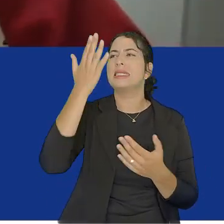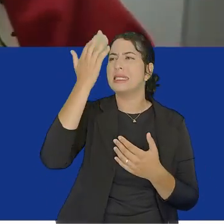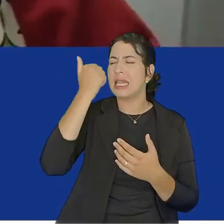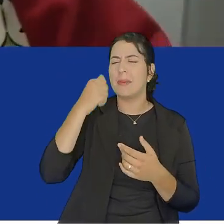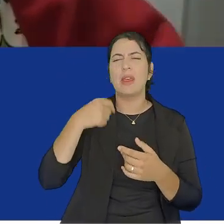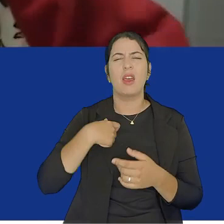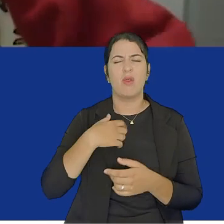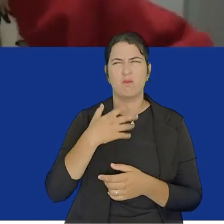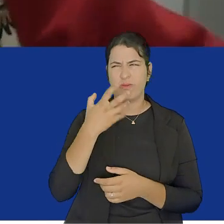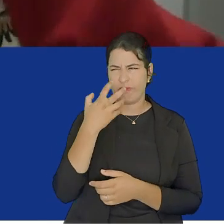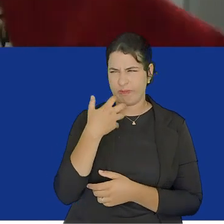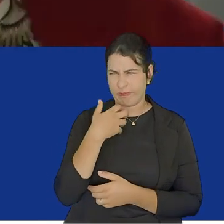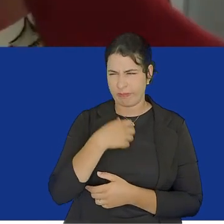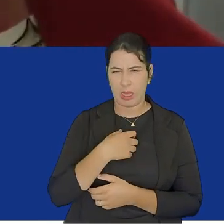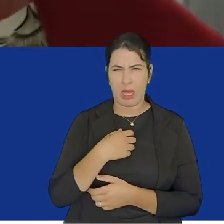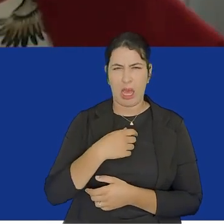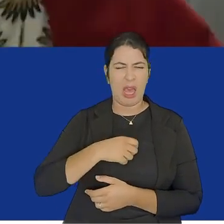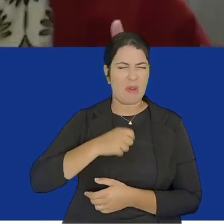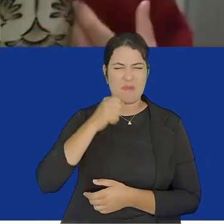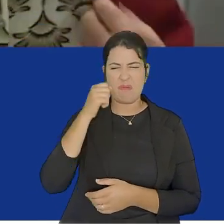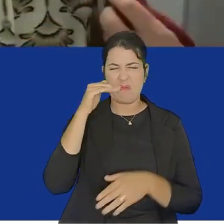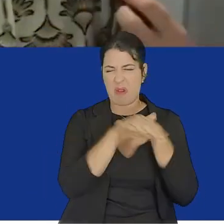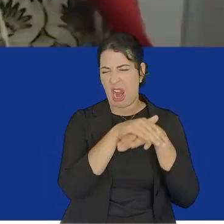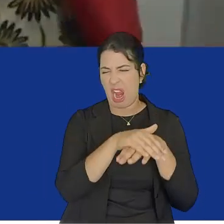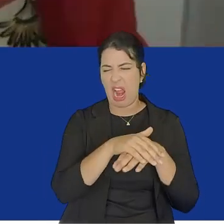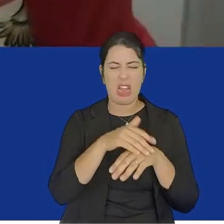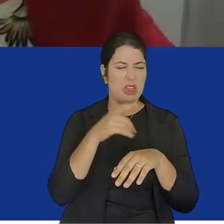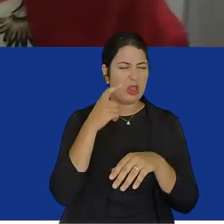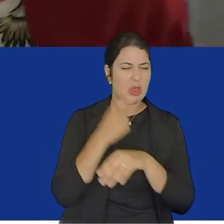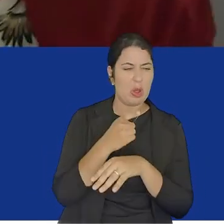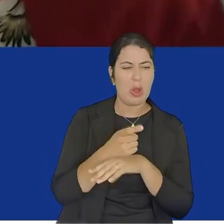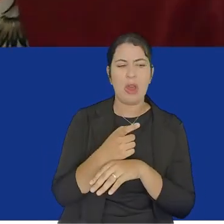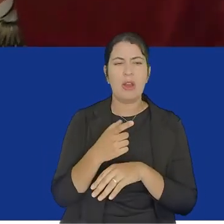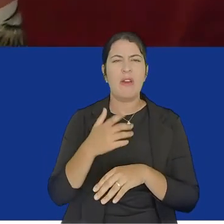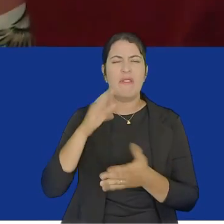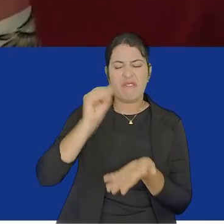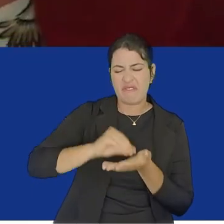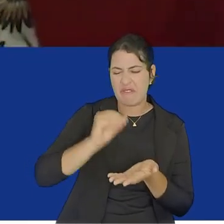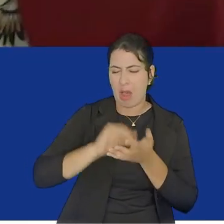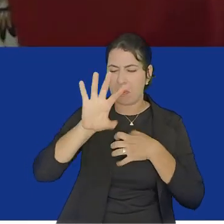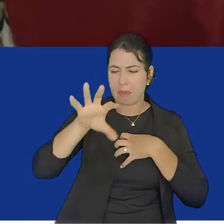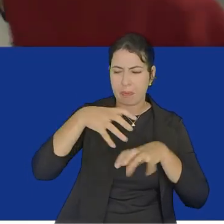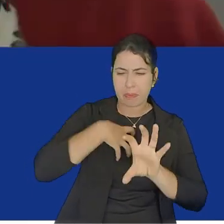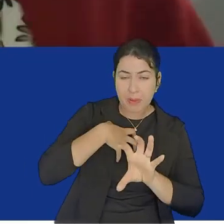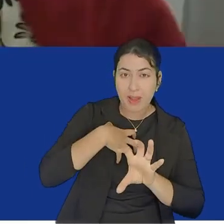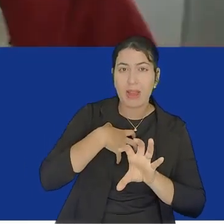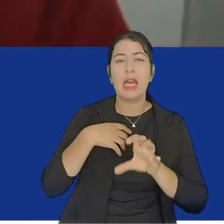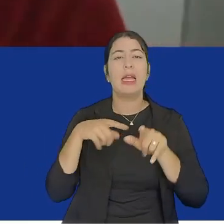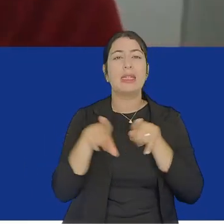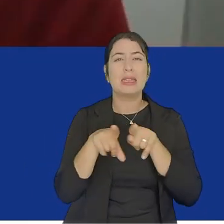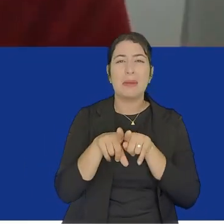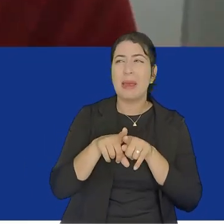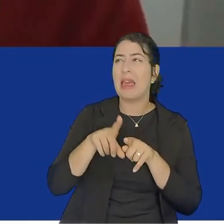que de vez em quando eu dou umas respostas meio atravessadas, já sei que me falta empatia, já sei que meu chefe realmente ele abusa